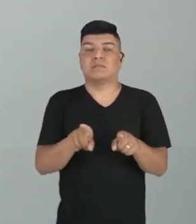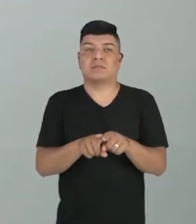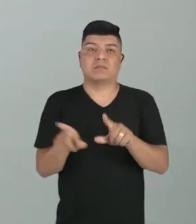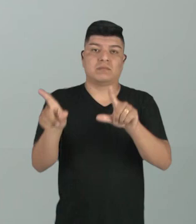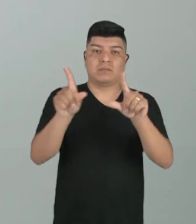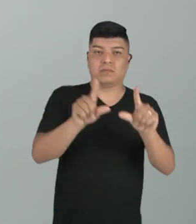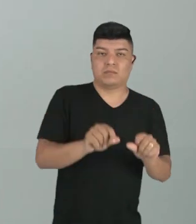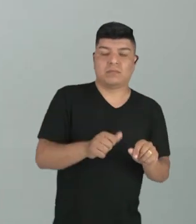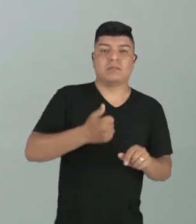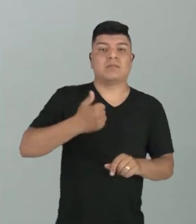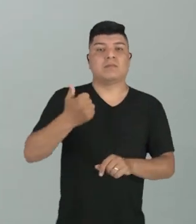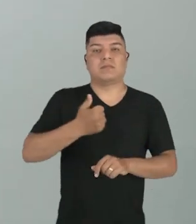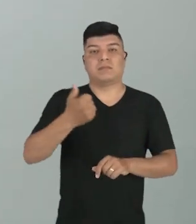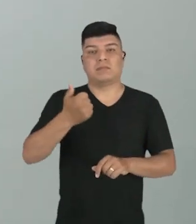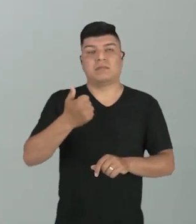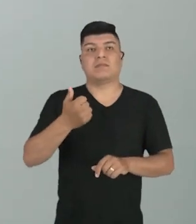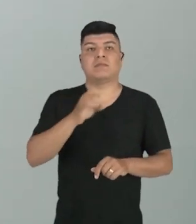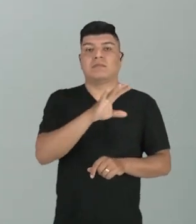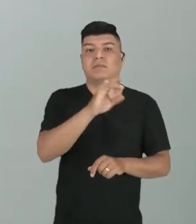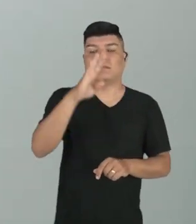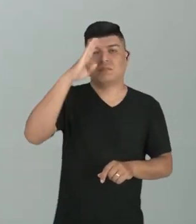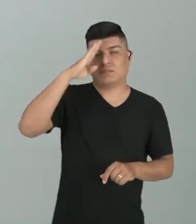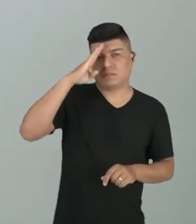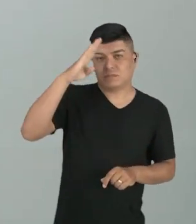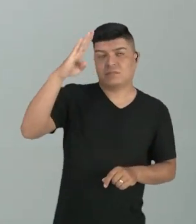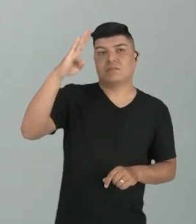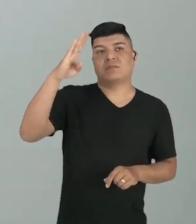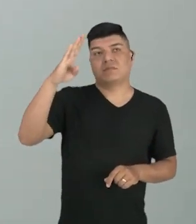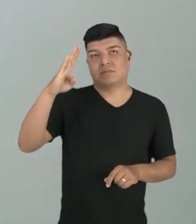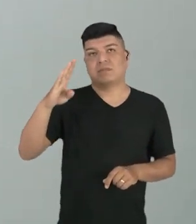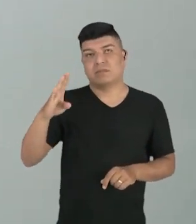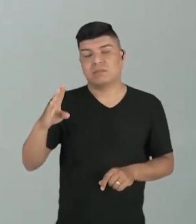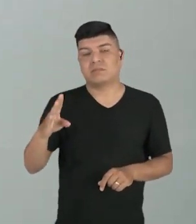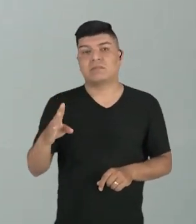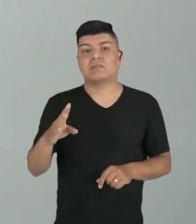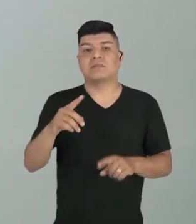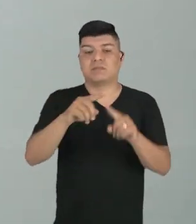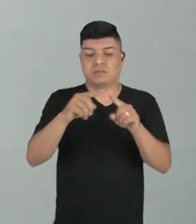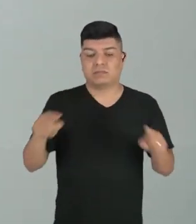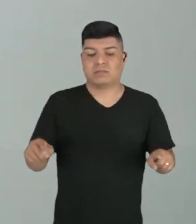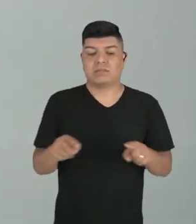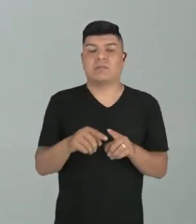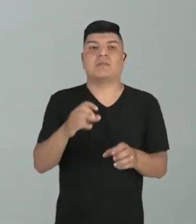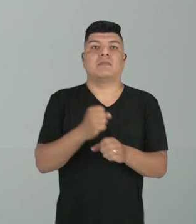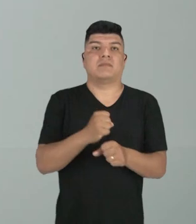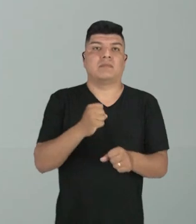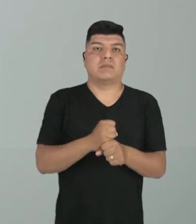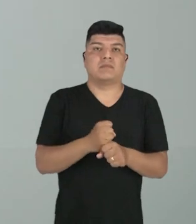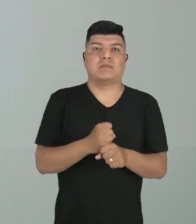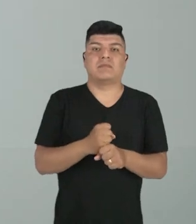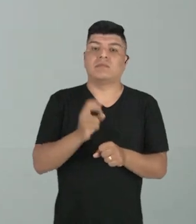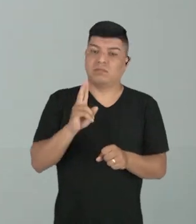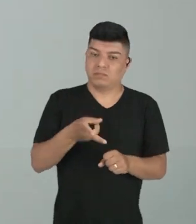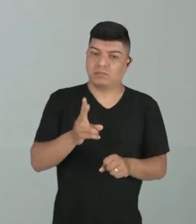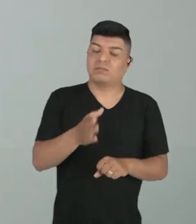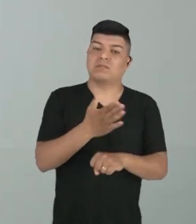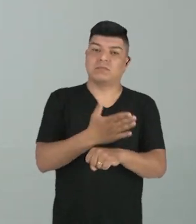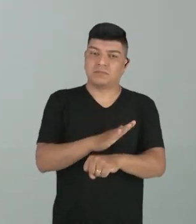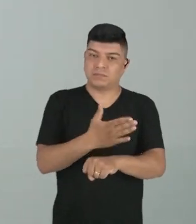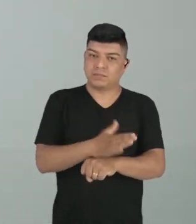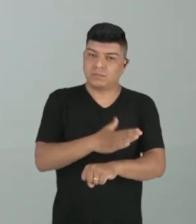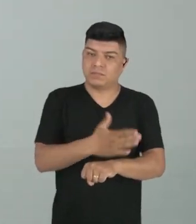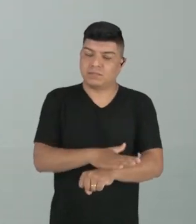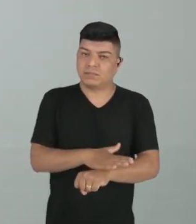primeiro quadrante, os sinais das principais razões trigonométricas. Então, não deixe de continuar treinando,